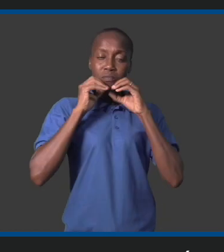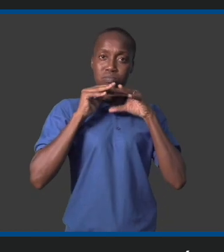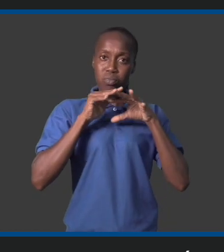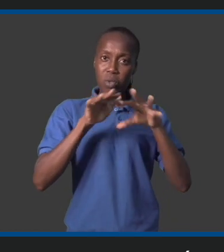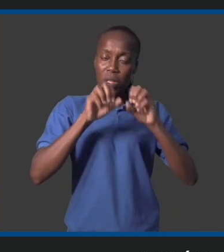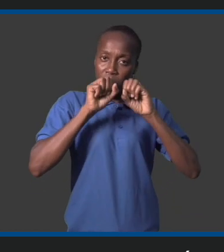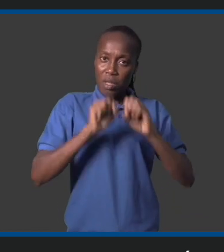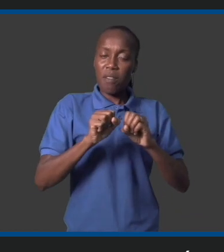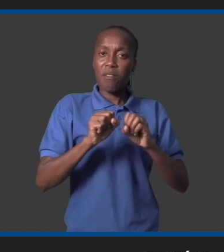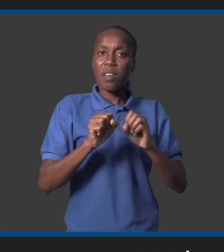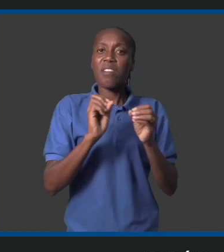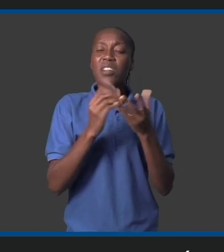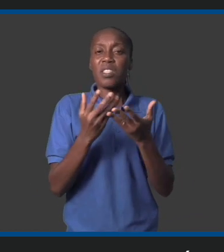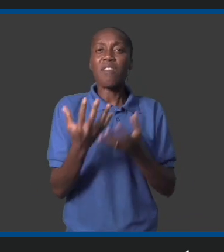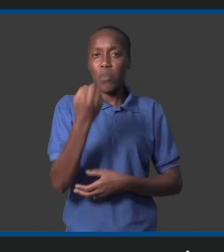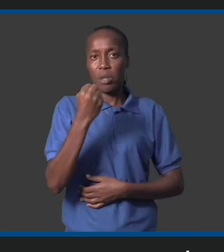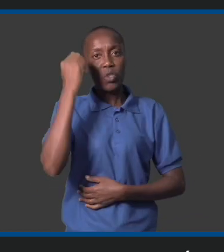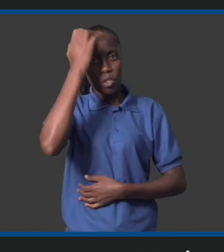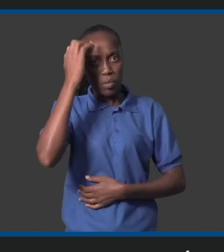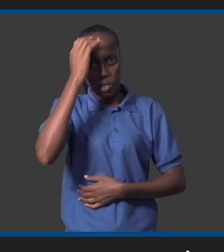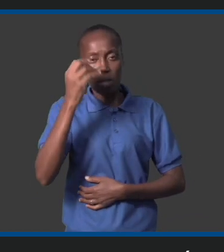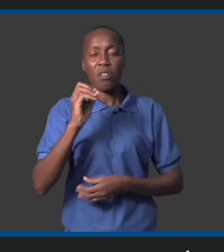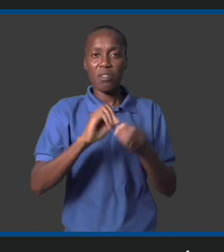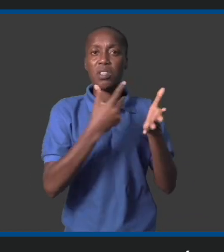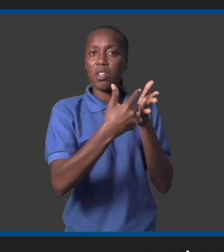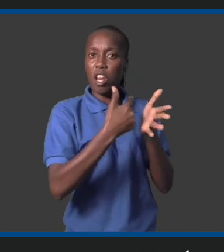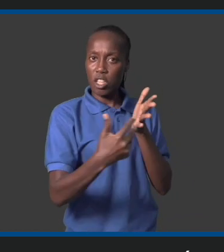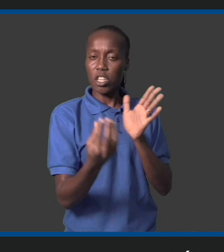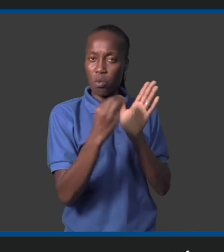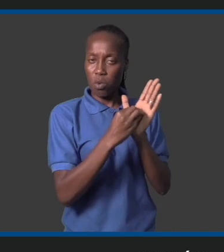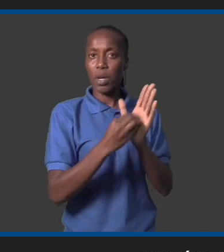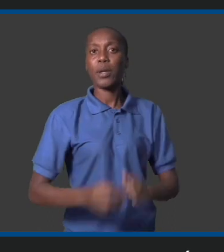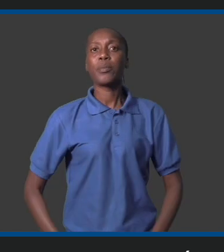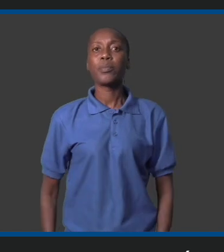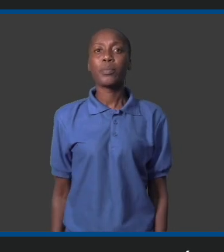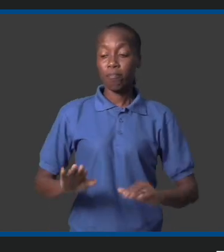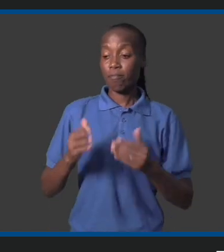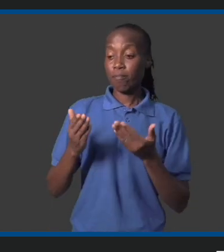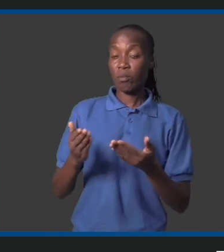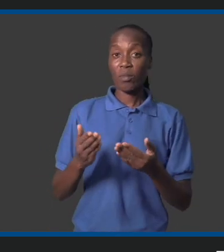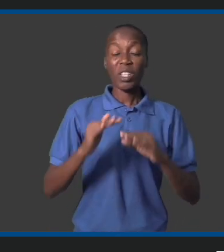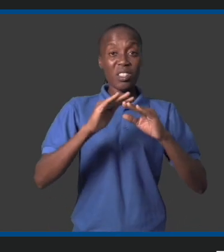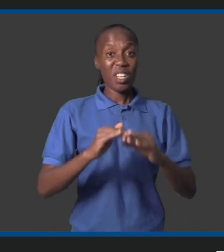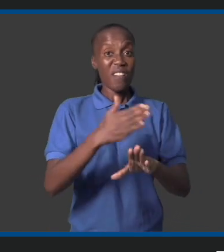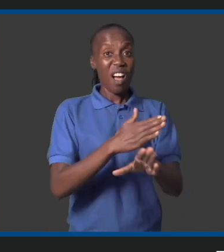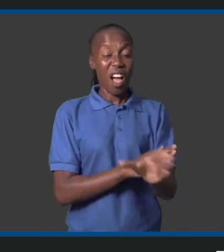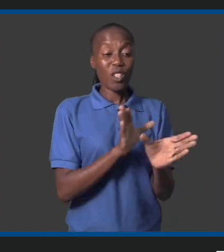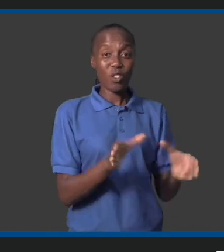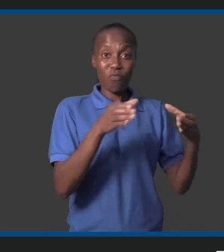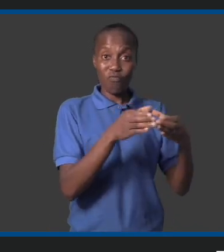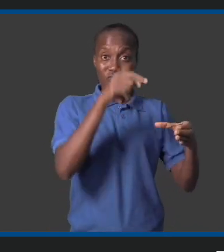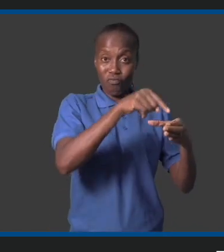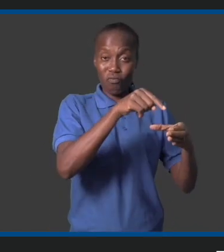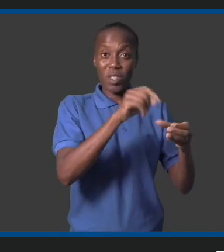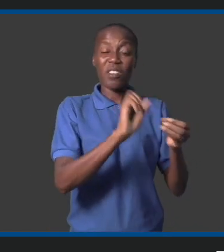convém que a mensagem fique patente. Então vamos pensar sim em pôr legendas. Enquanto esteve ligado à